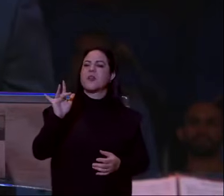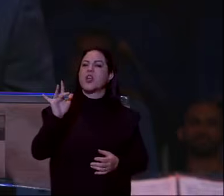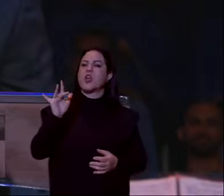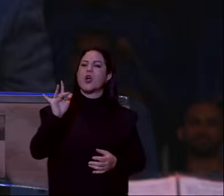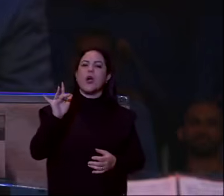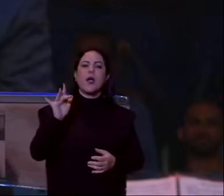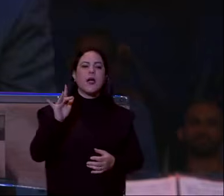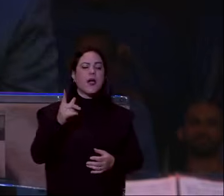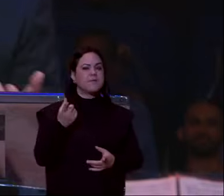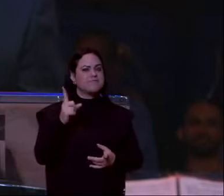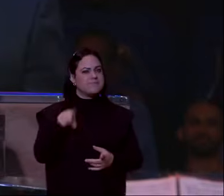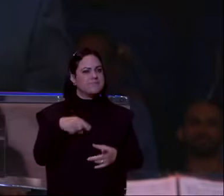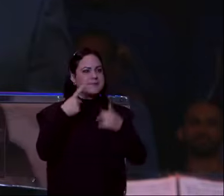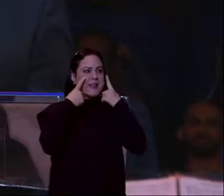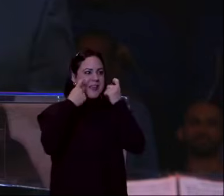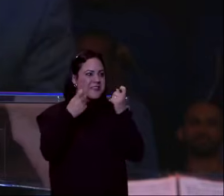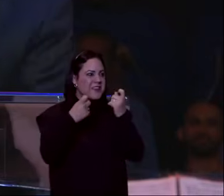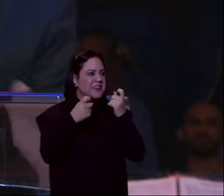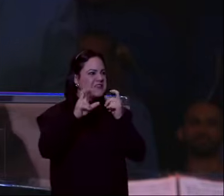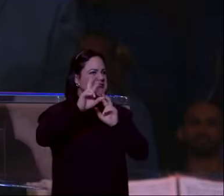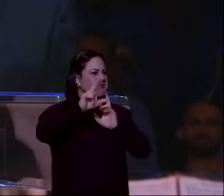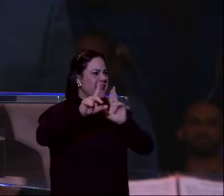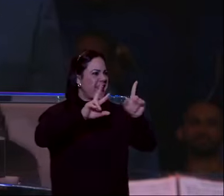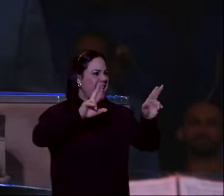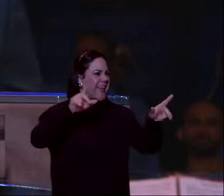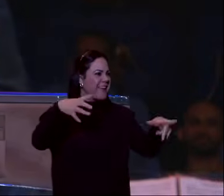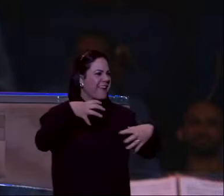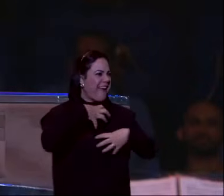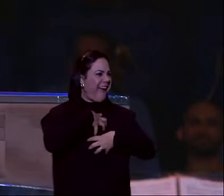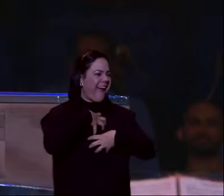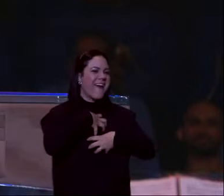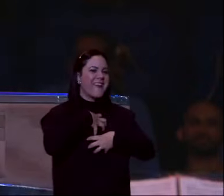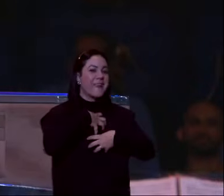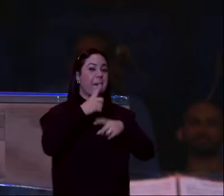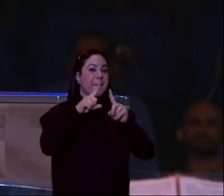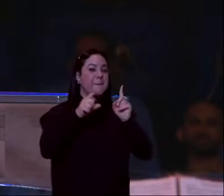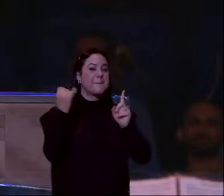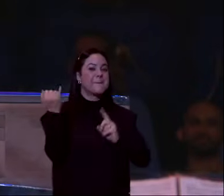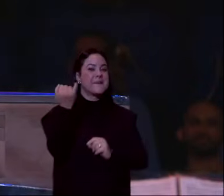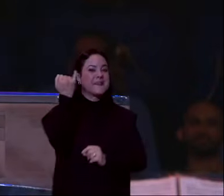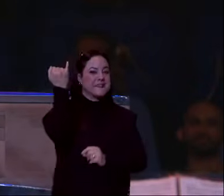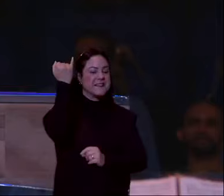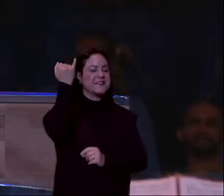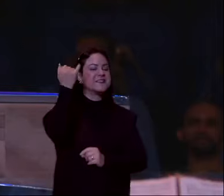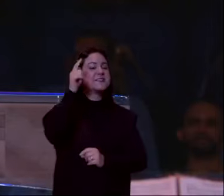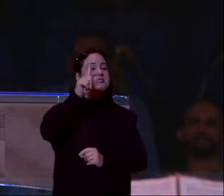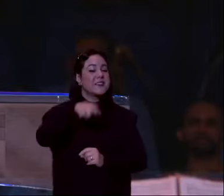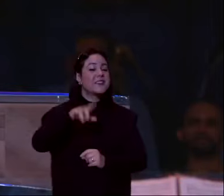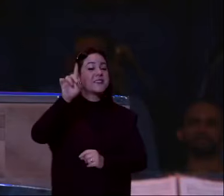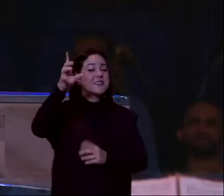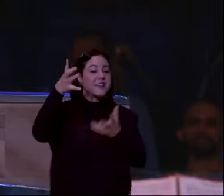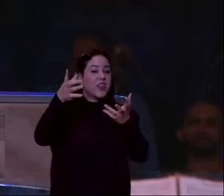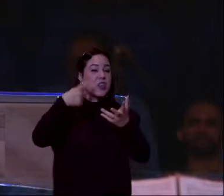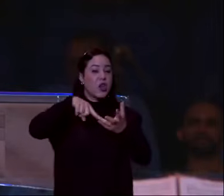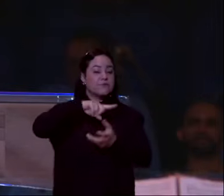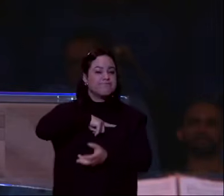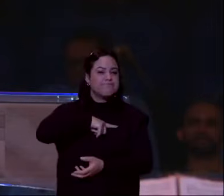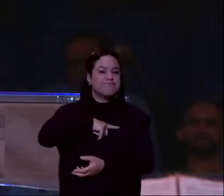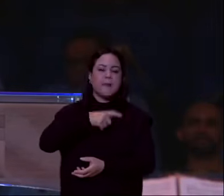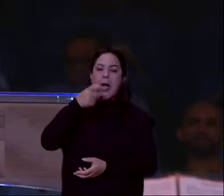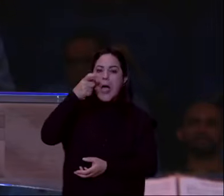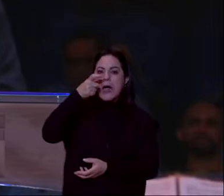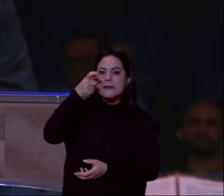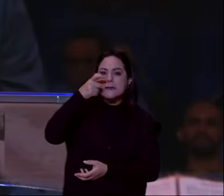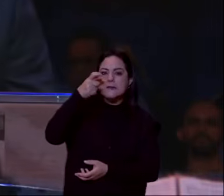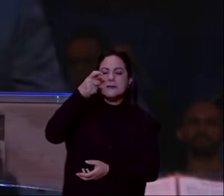Os sons podem ser diferentes em cada um de nós, mas o importante é que Deus quer que nós prestemos atenção